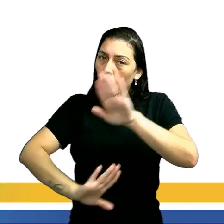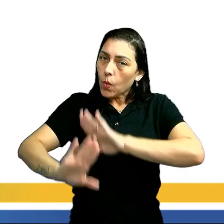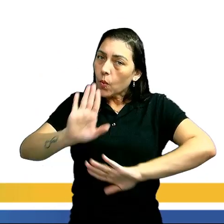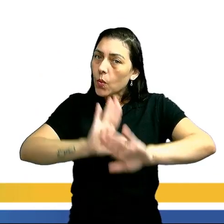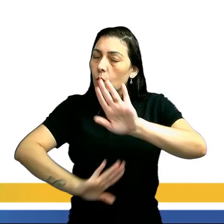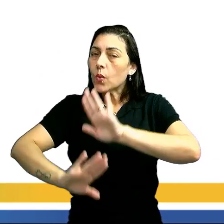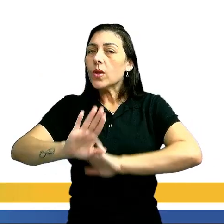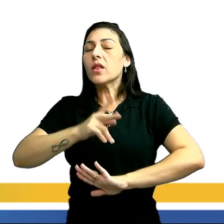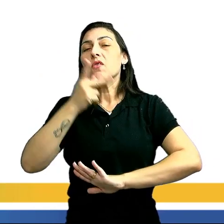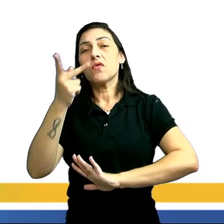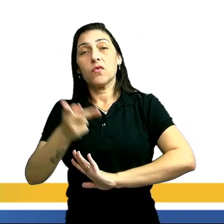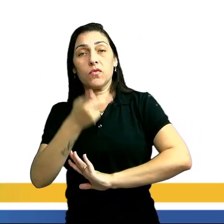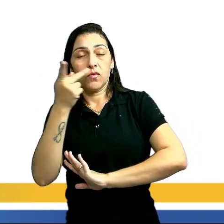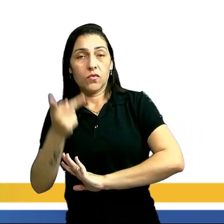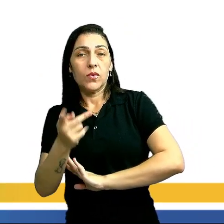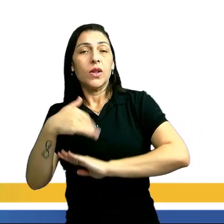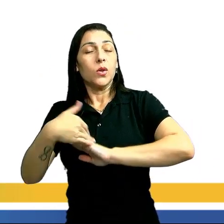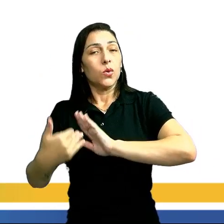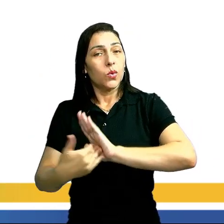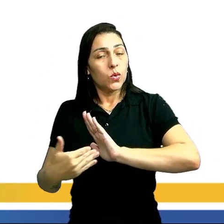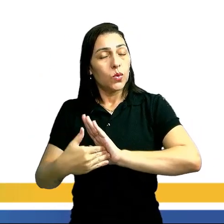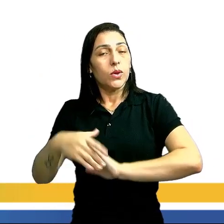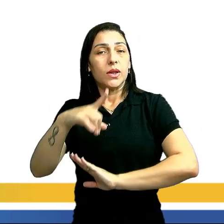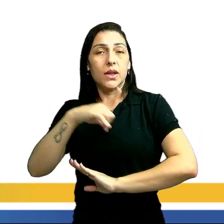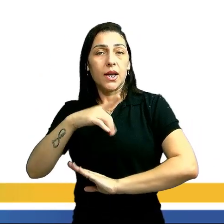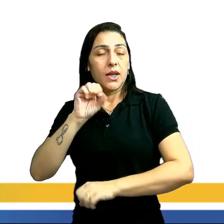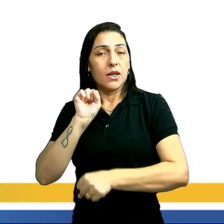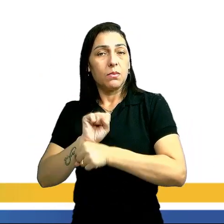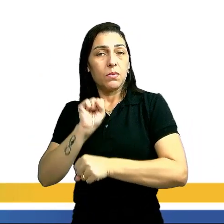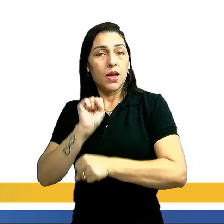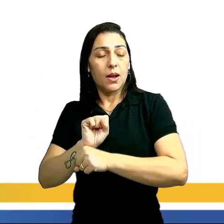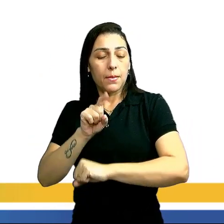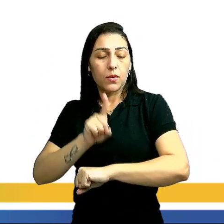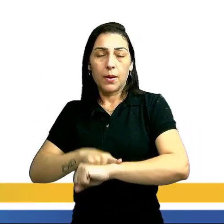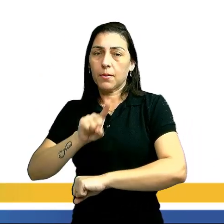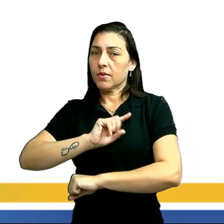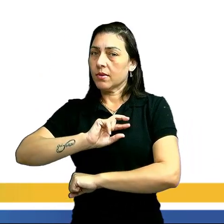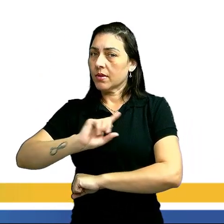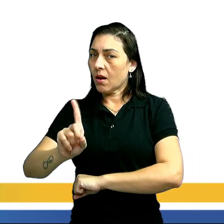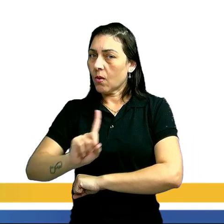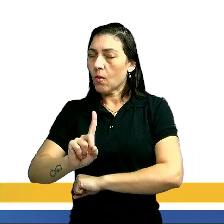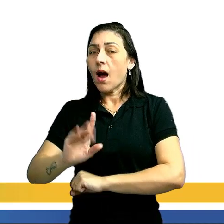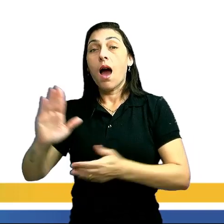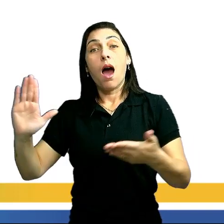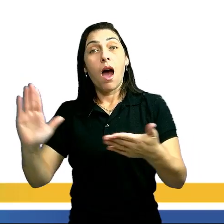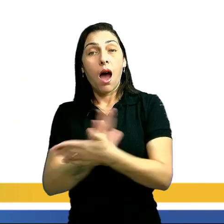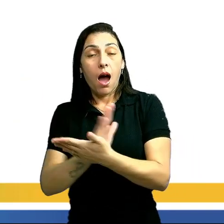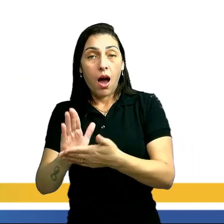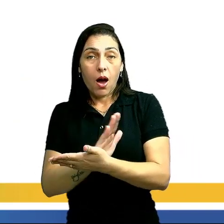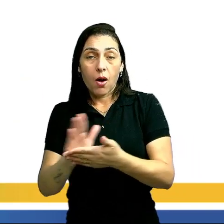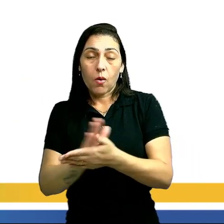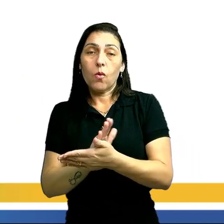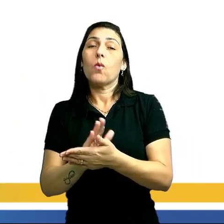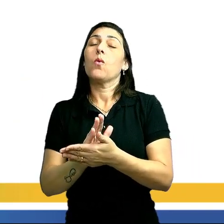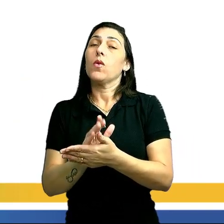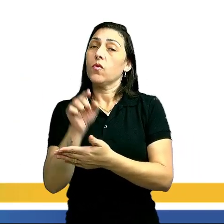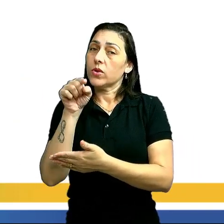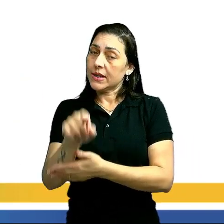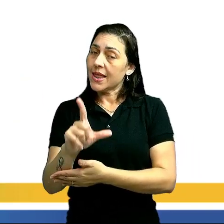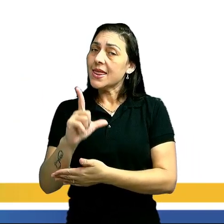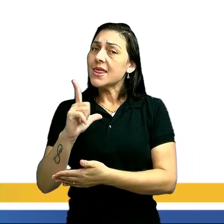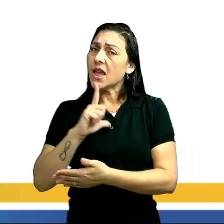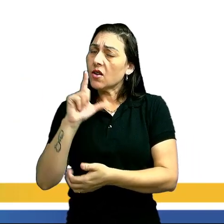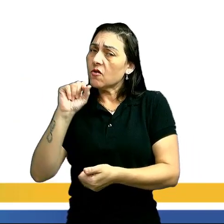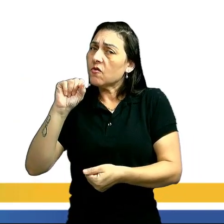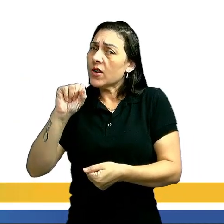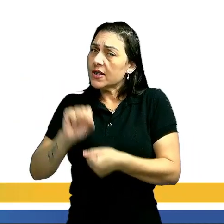quando a gente diz que para tudo a gente tem que esperar pelo tempo. Não, para algumas coisas, para muitas coisas, você tem